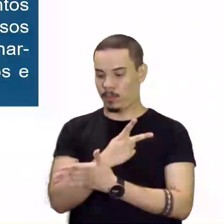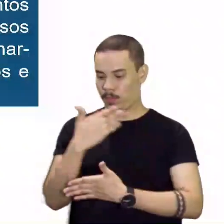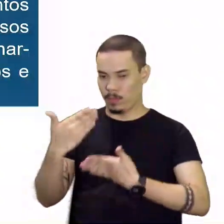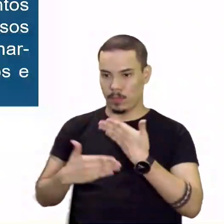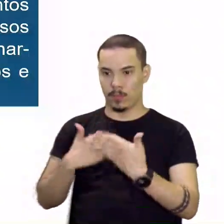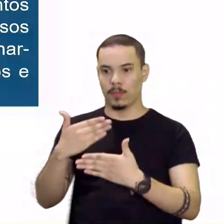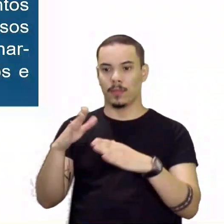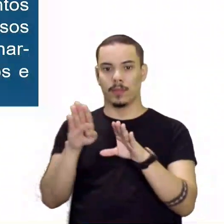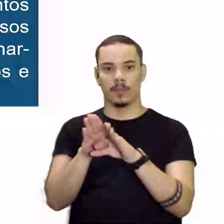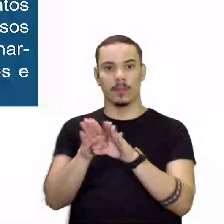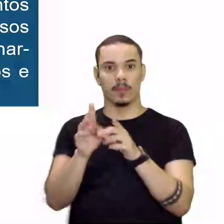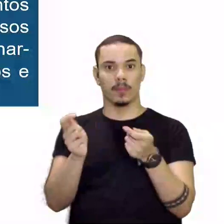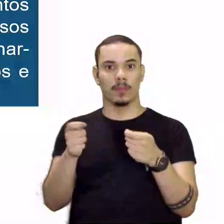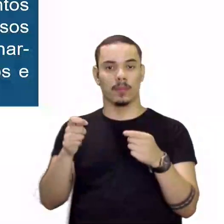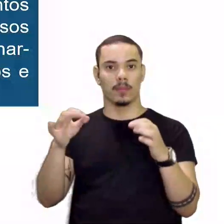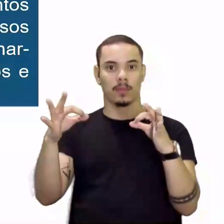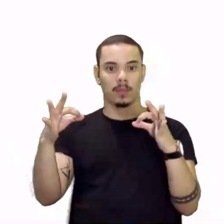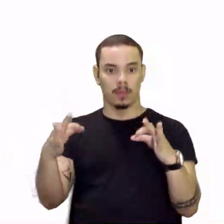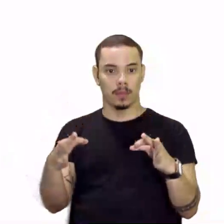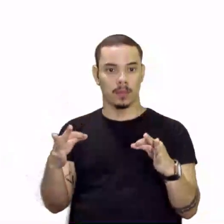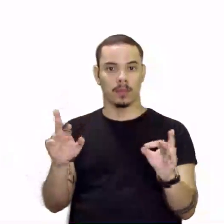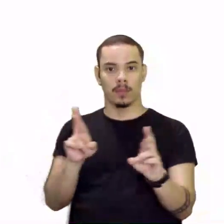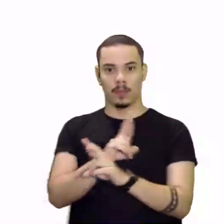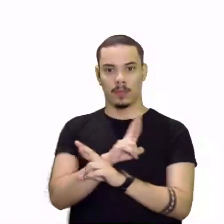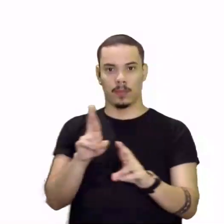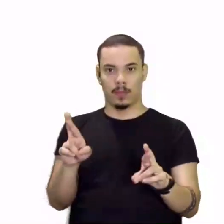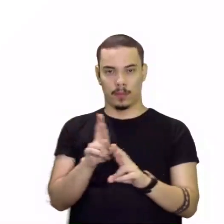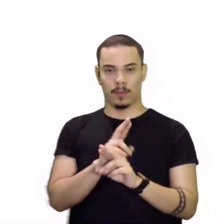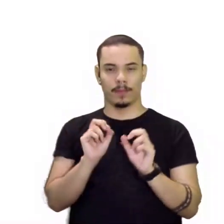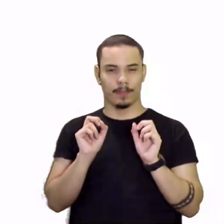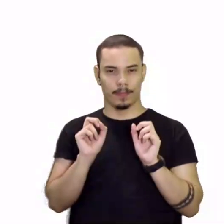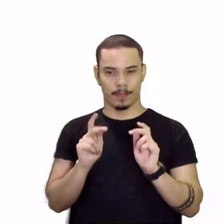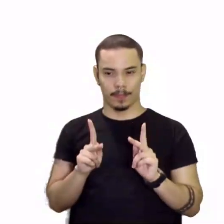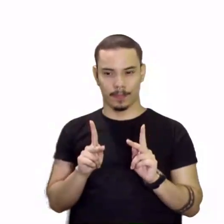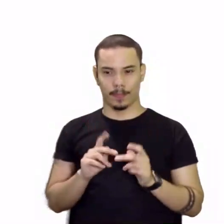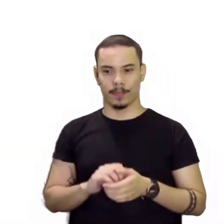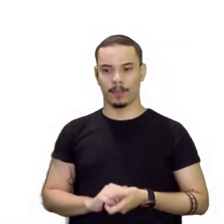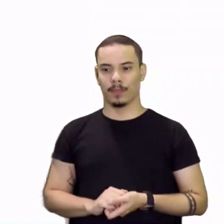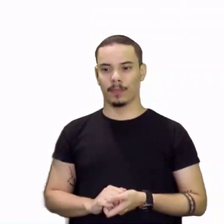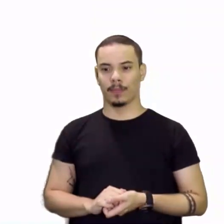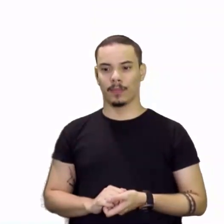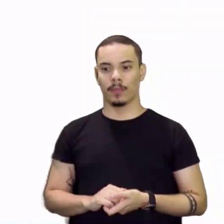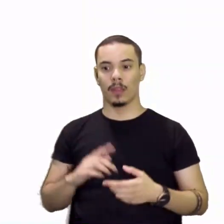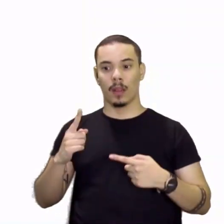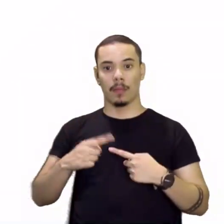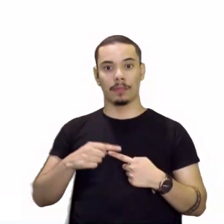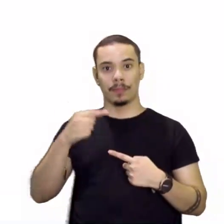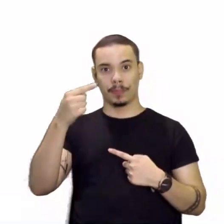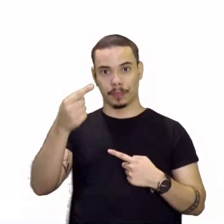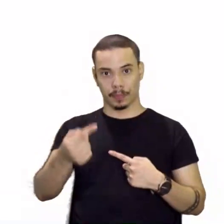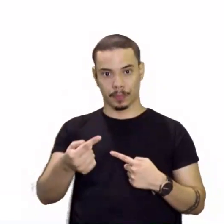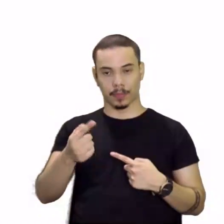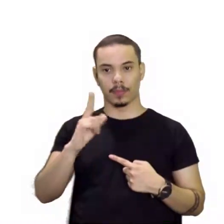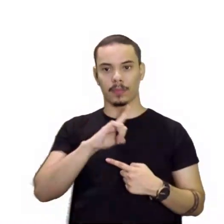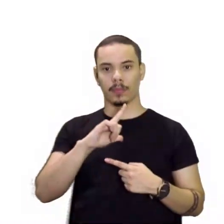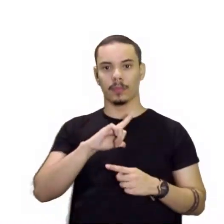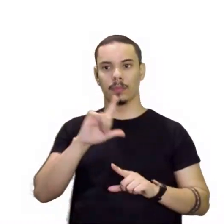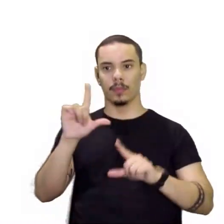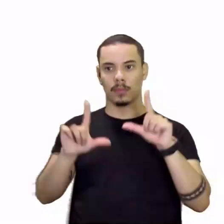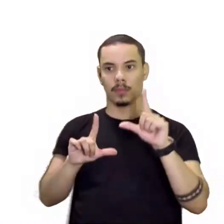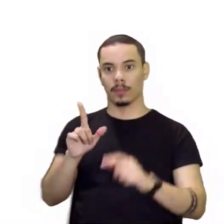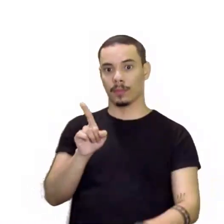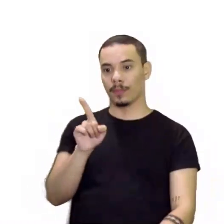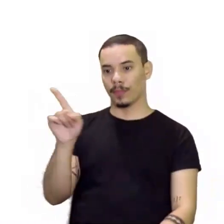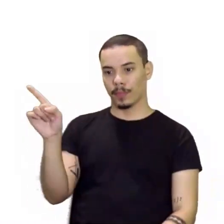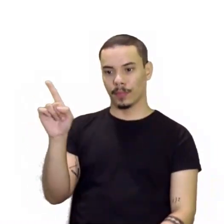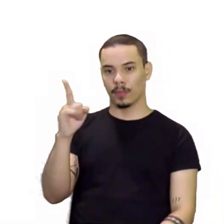e as possíveis relações entre eles. Beleza? Logo aí, já vamos na telinha, observa